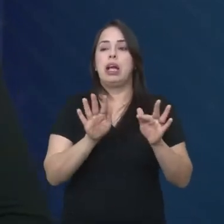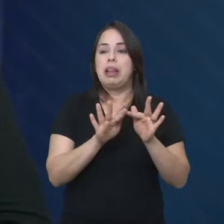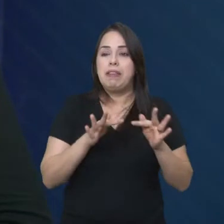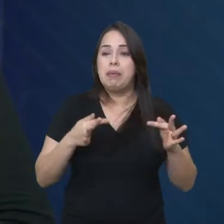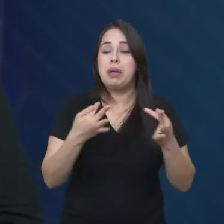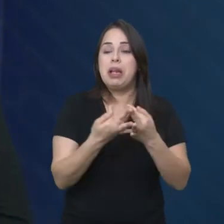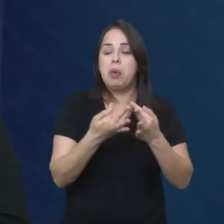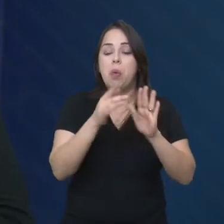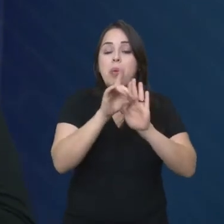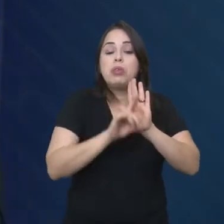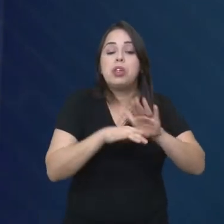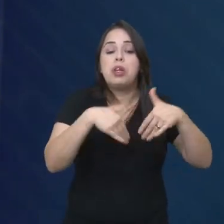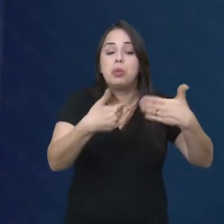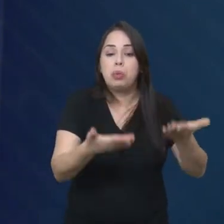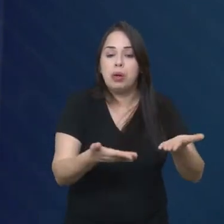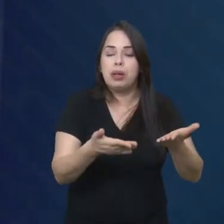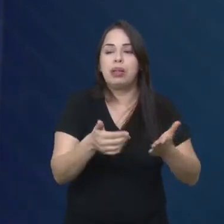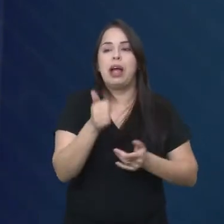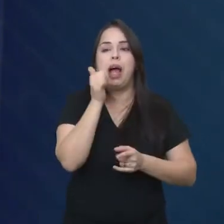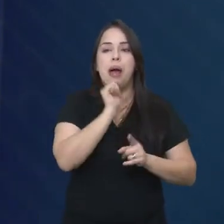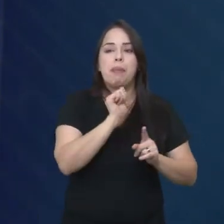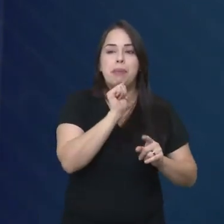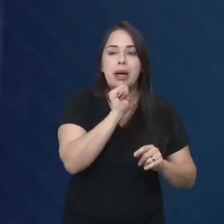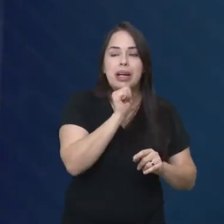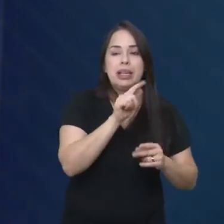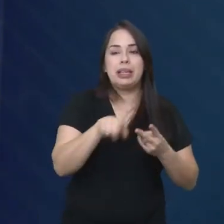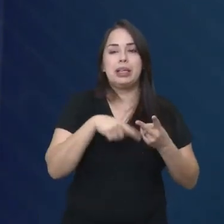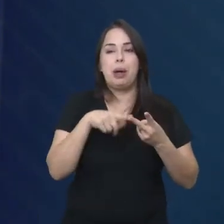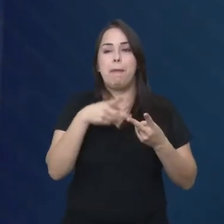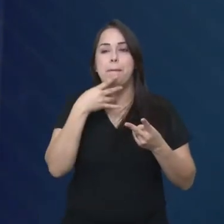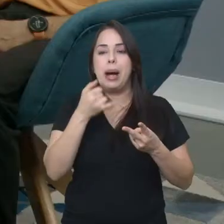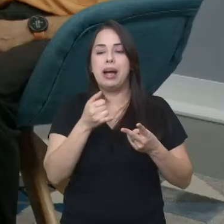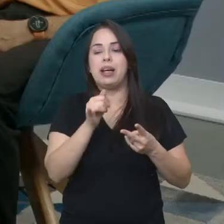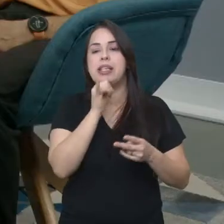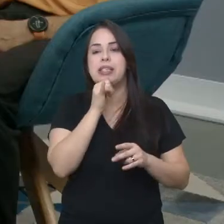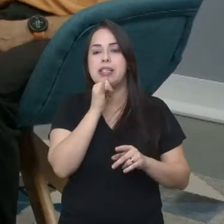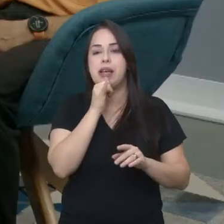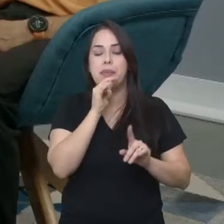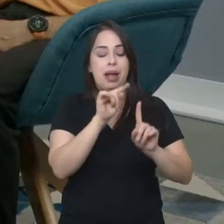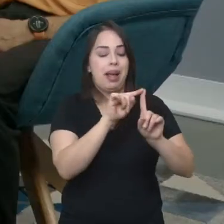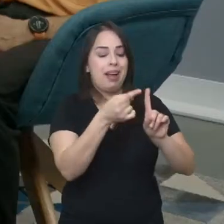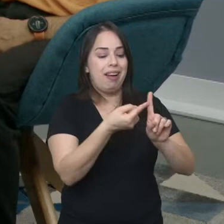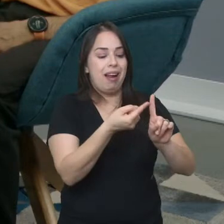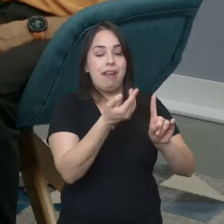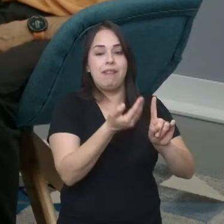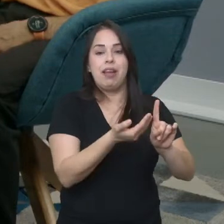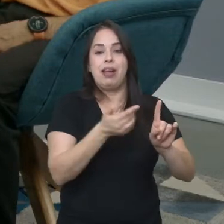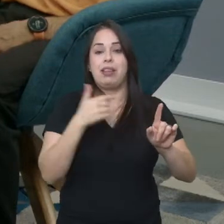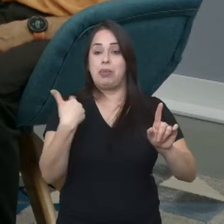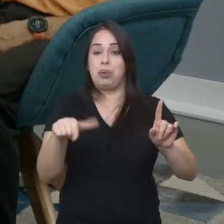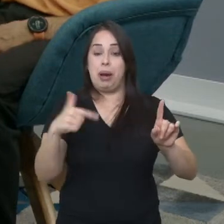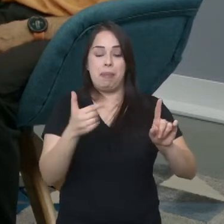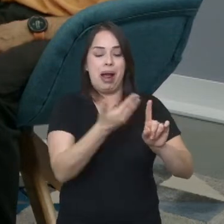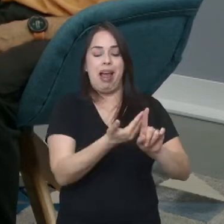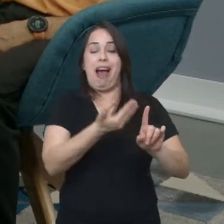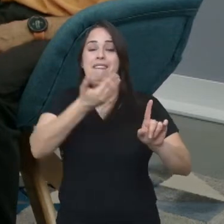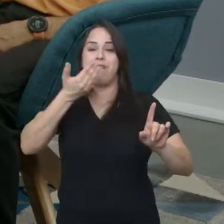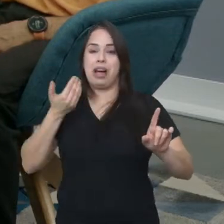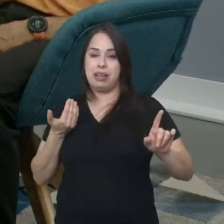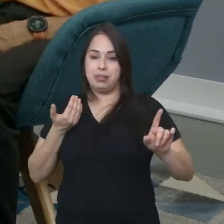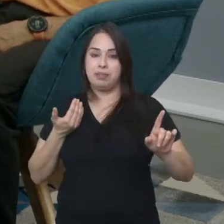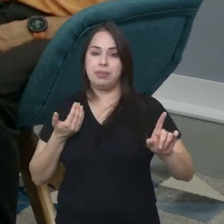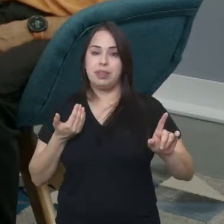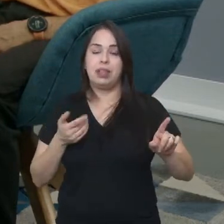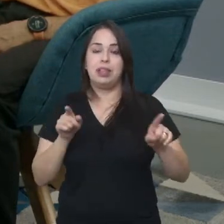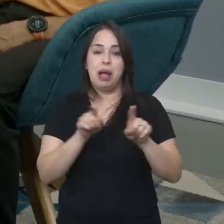por exemplo, as próprias mães, os pais, não é mesmo? Uma licença maternidade mais digna, ter um tempo adequado com a criança,